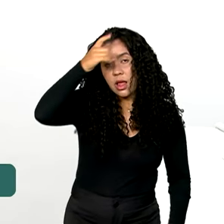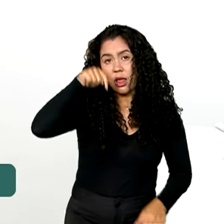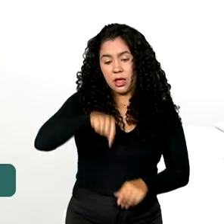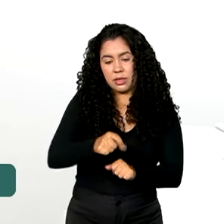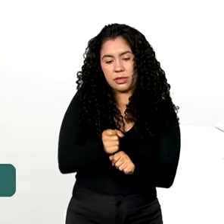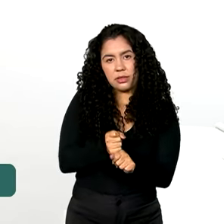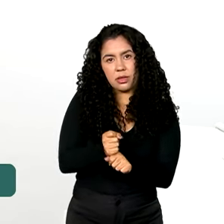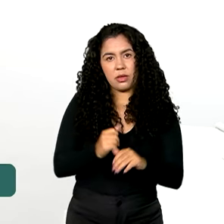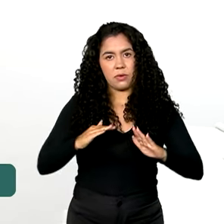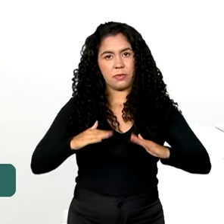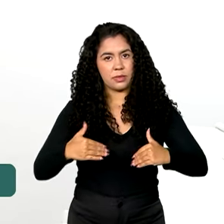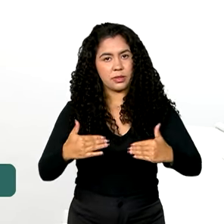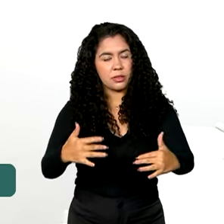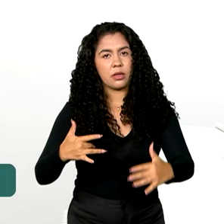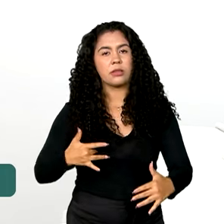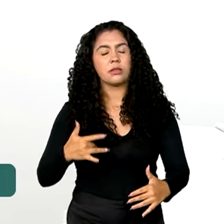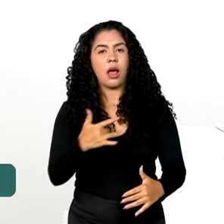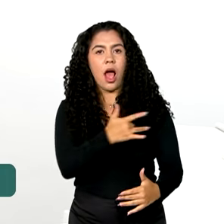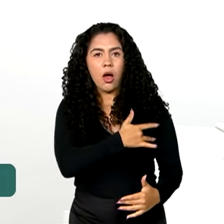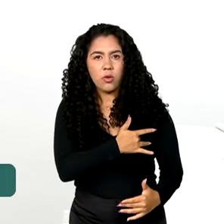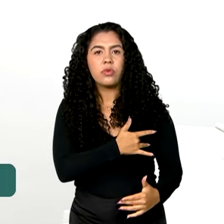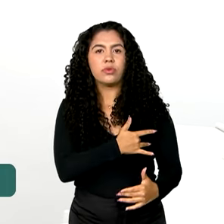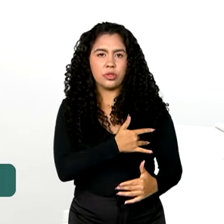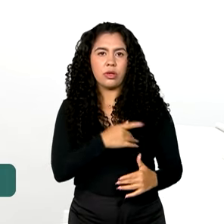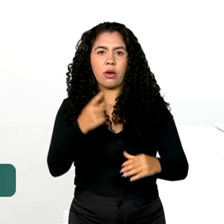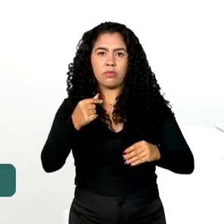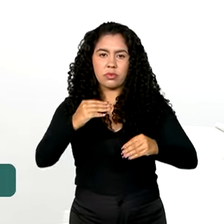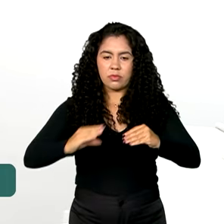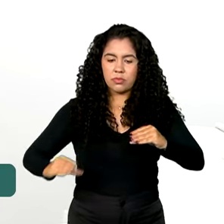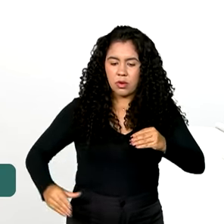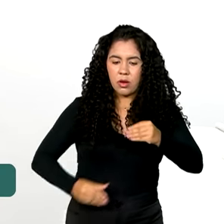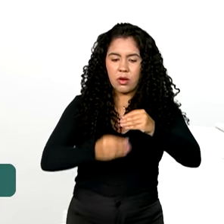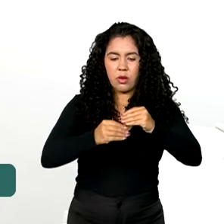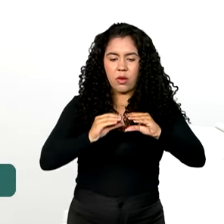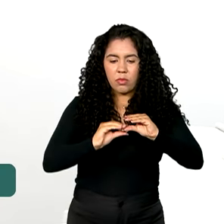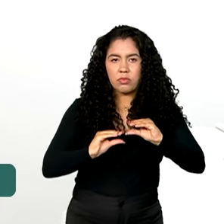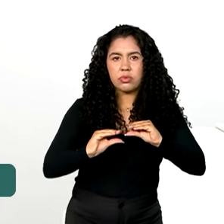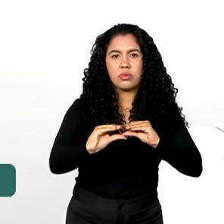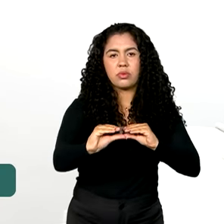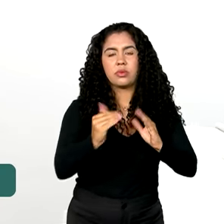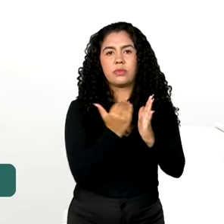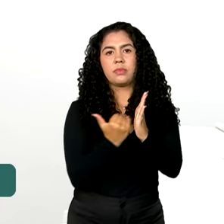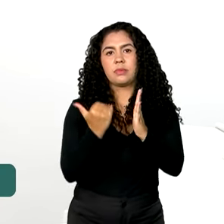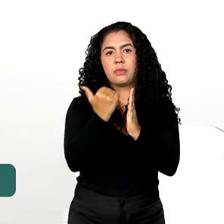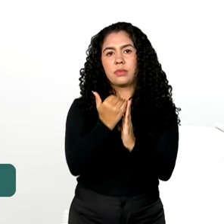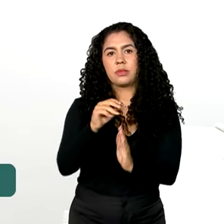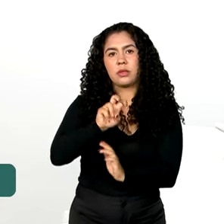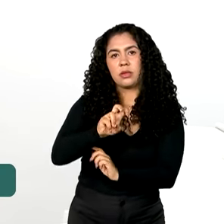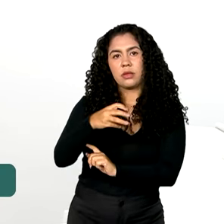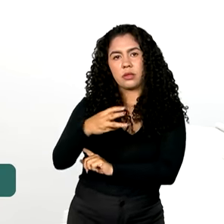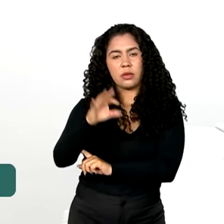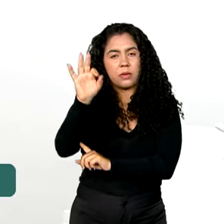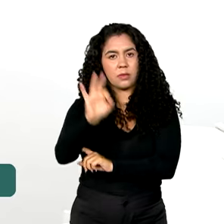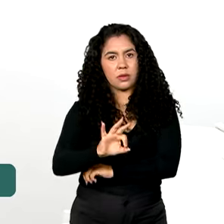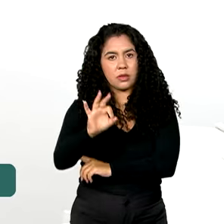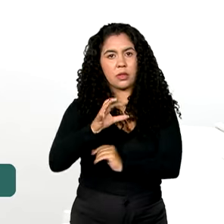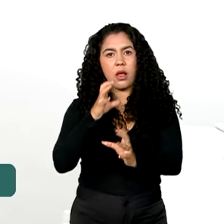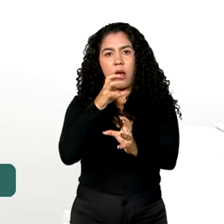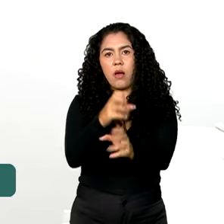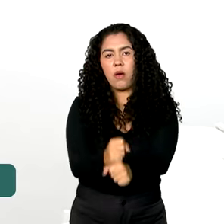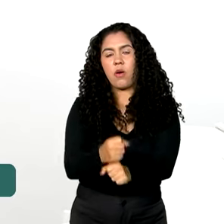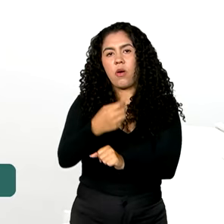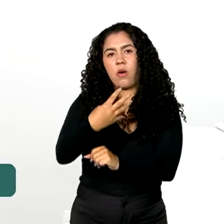Saúde ampliou o investimento no setor em 53%, com aporte de 4,7